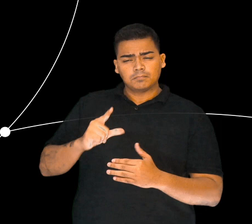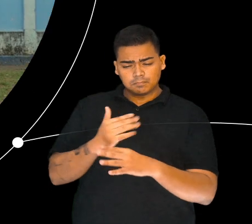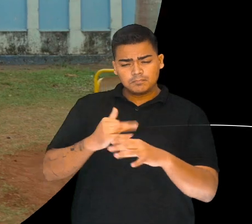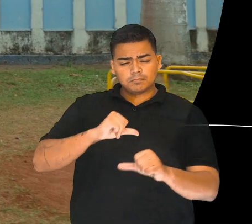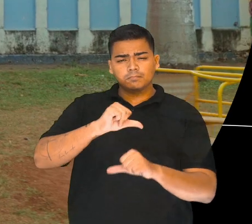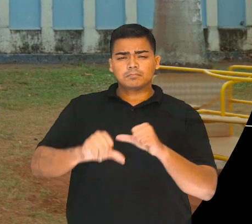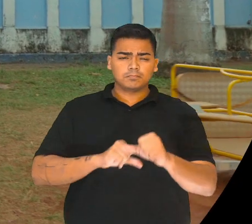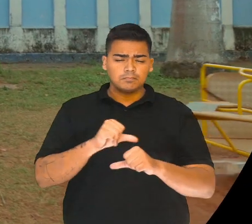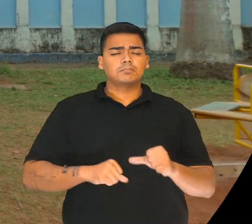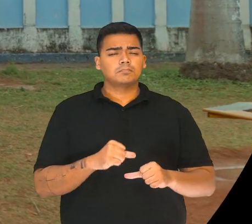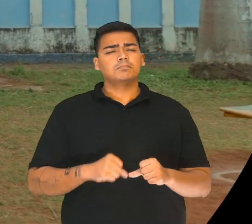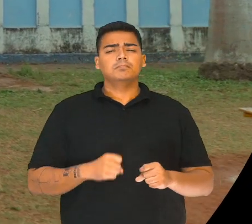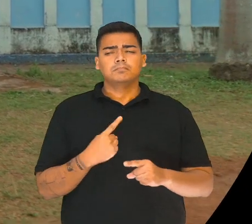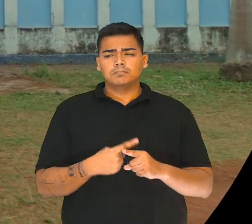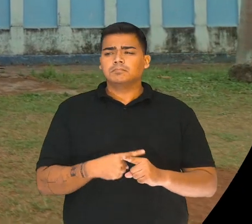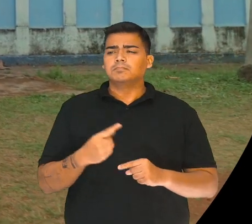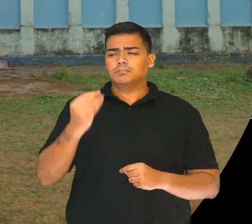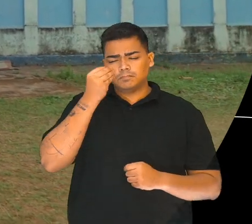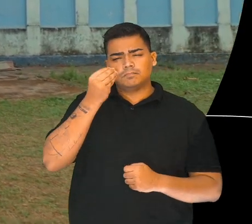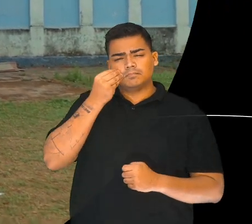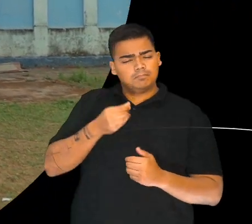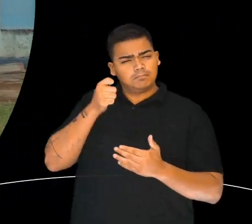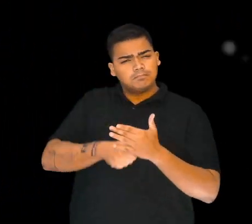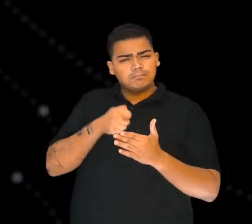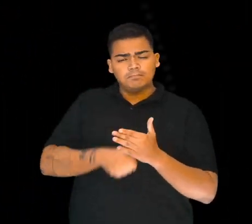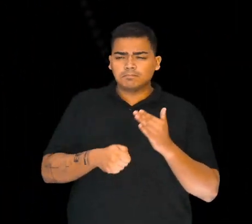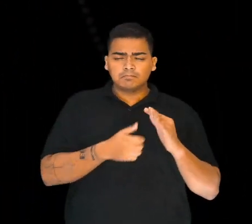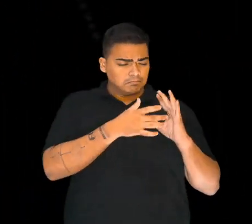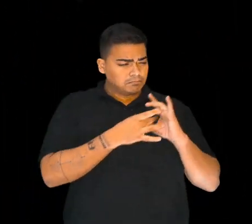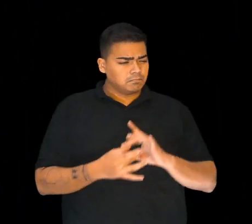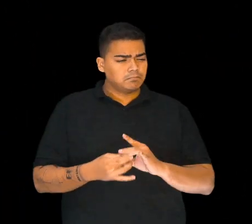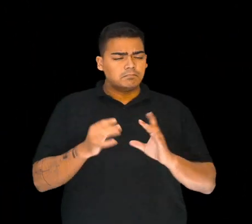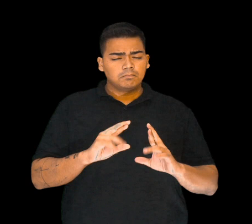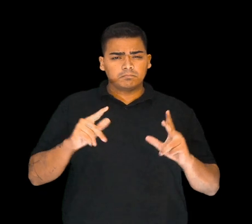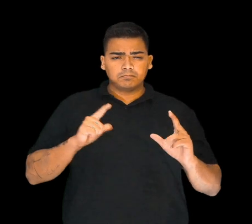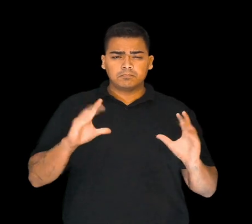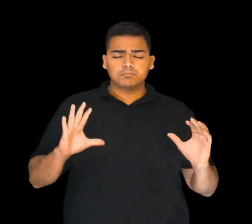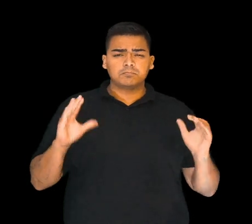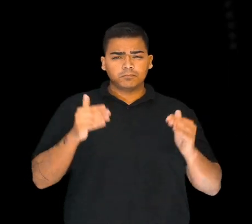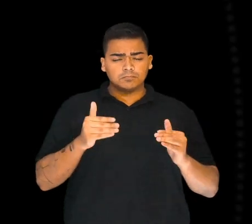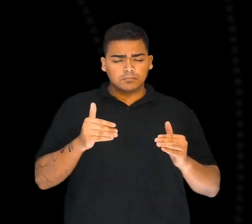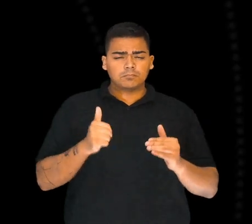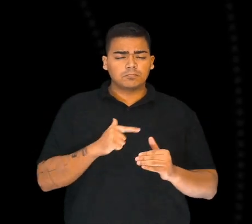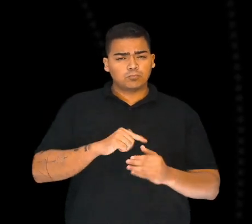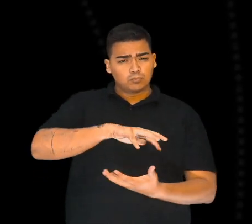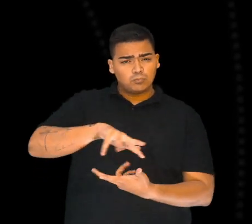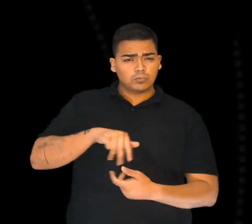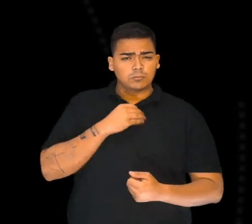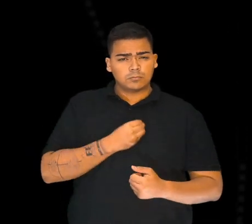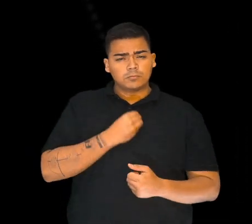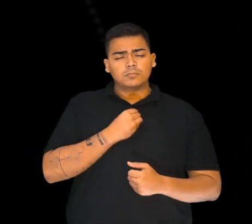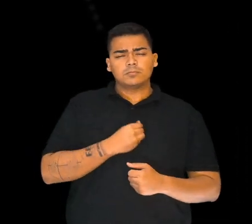cidade. Tanto que ela foi buscar um tema muito diferente, muito de fronteira, né, baseada numa expectativa que o